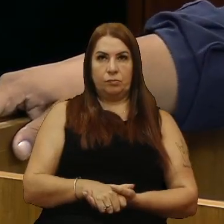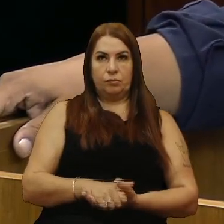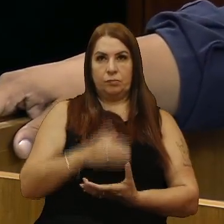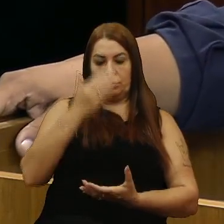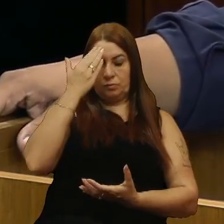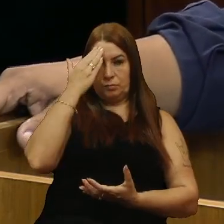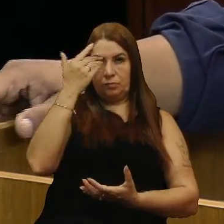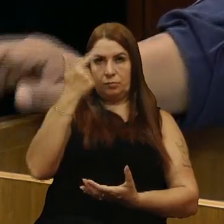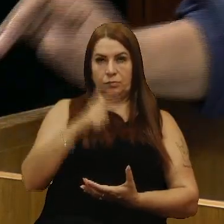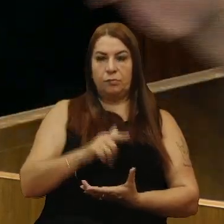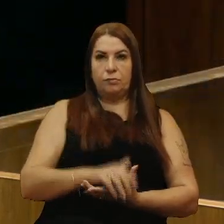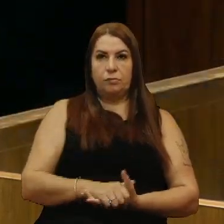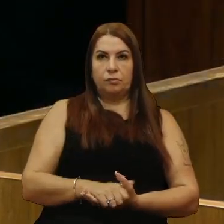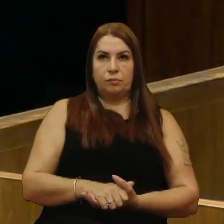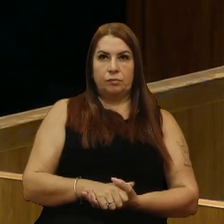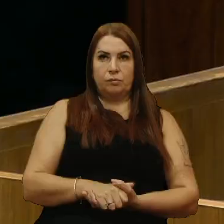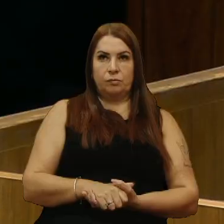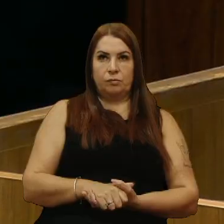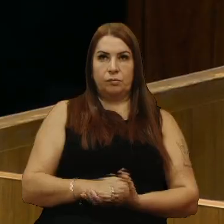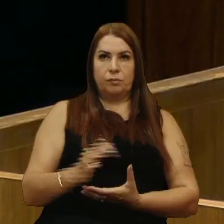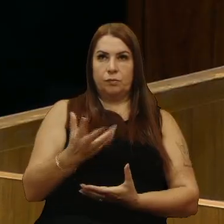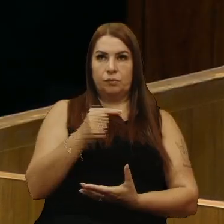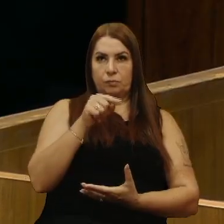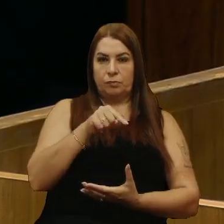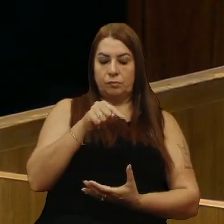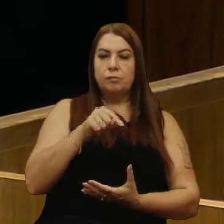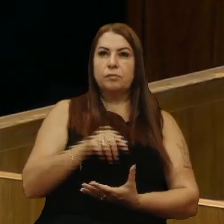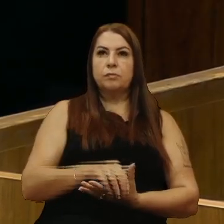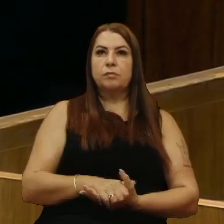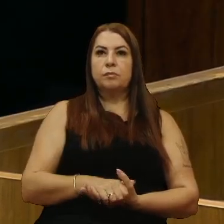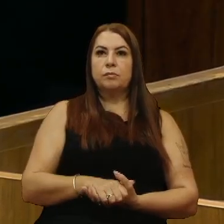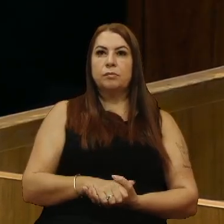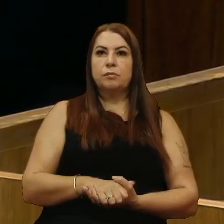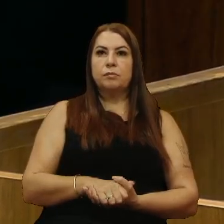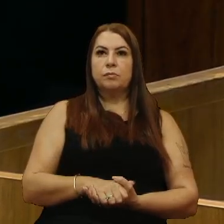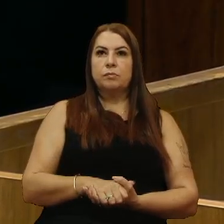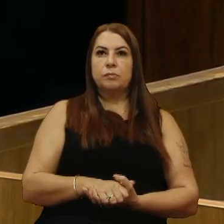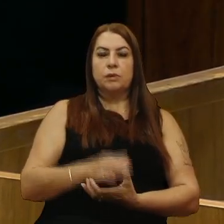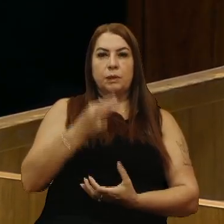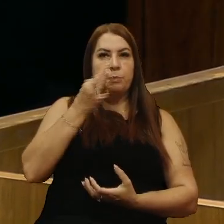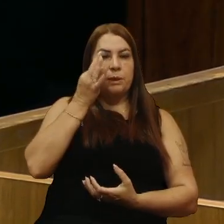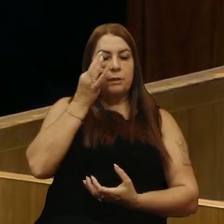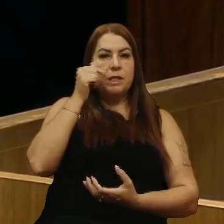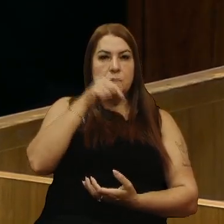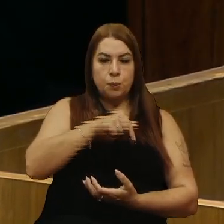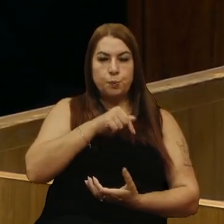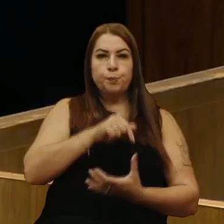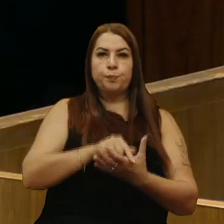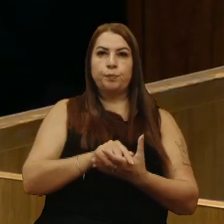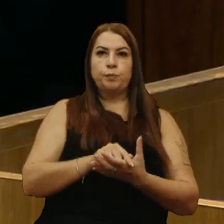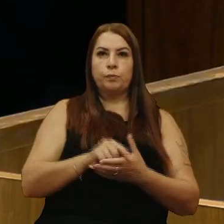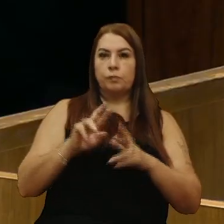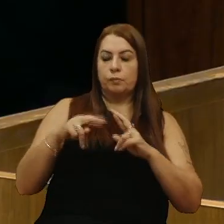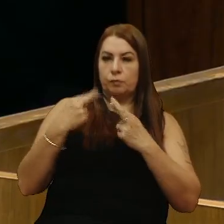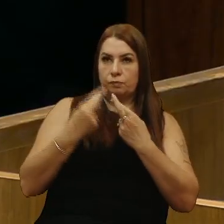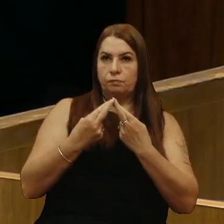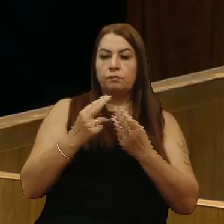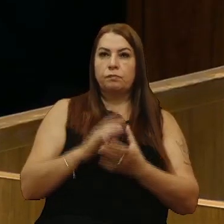agradeço novamente a todos que estão aqui, presentes nesta